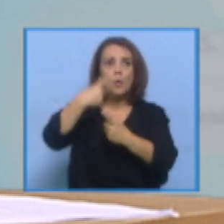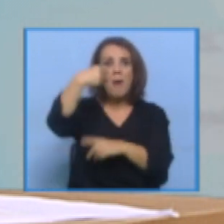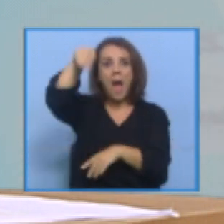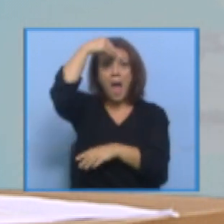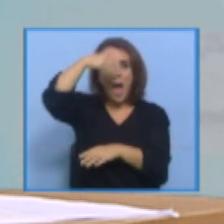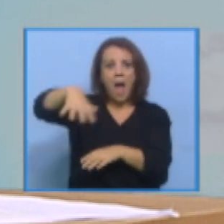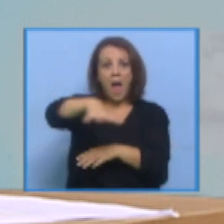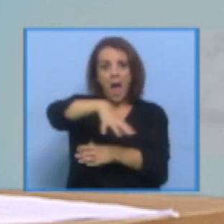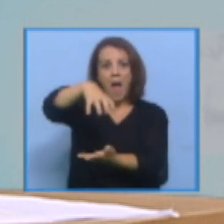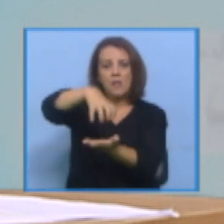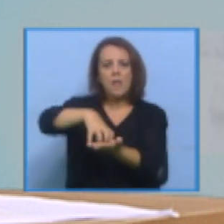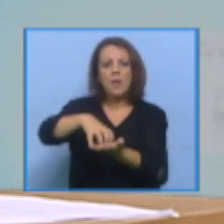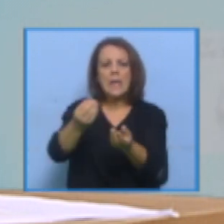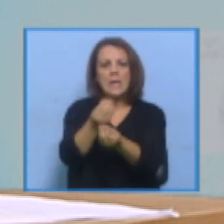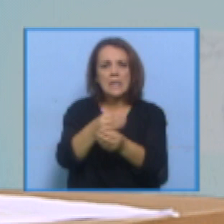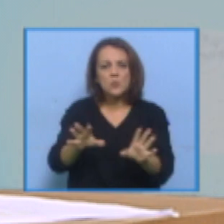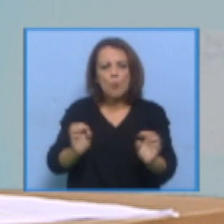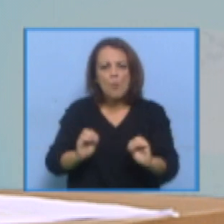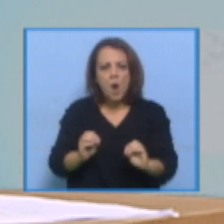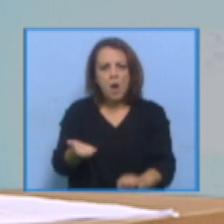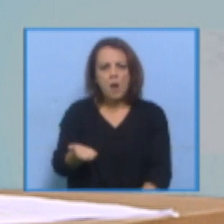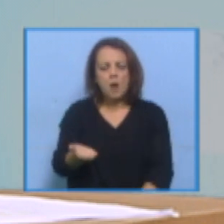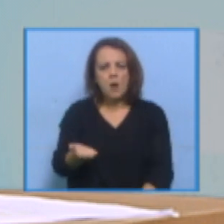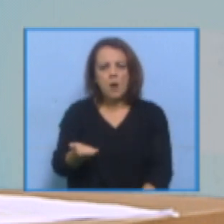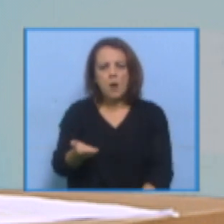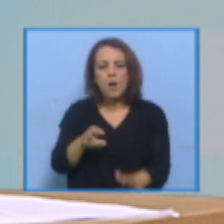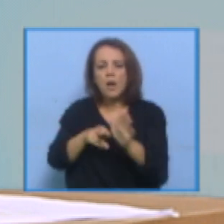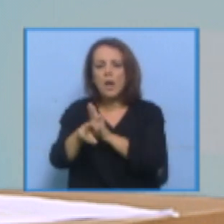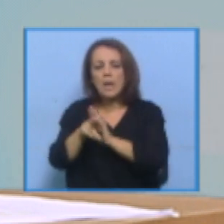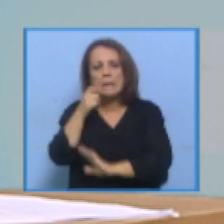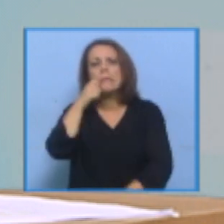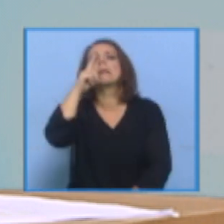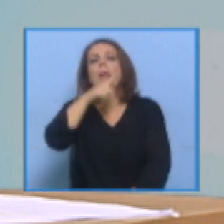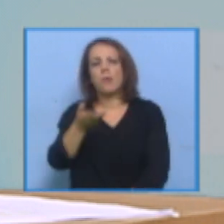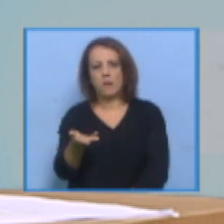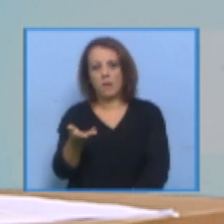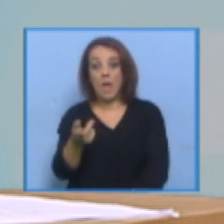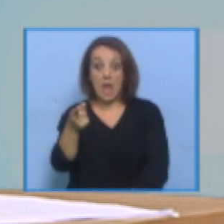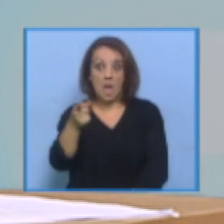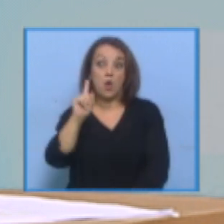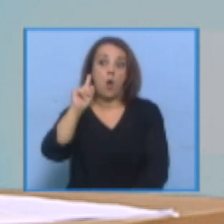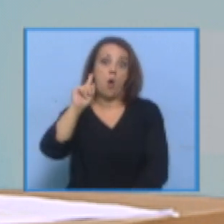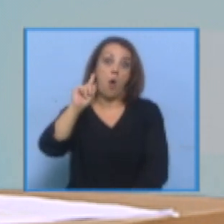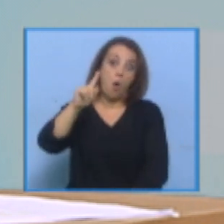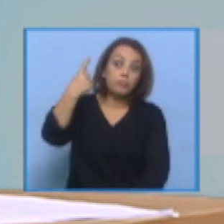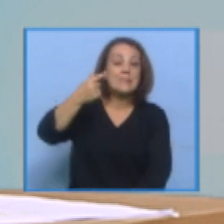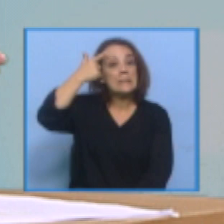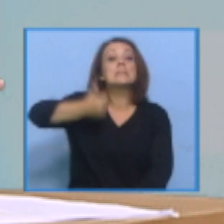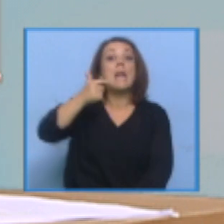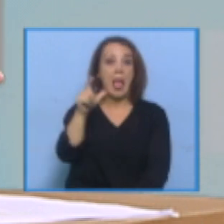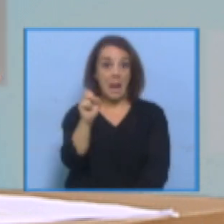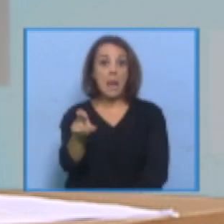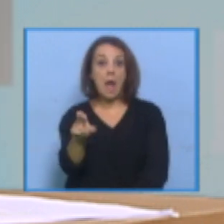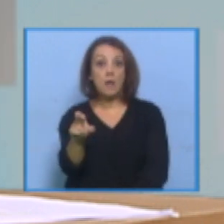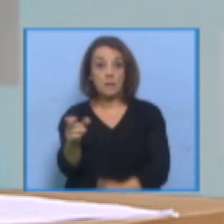já não há crianças para a escola. Ou seja, onde seria útil abrir um lar de idosos, estamos a